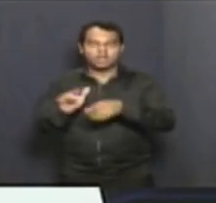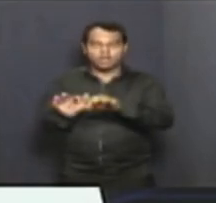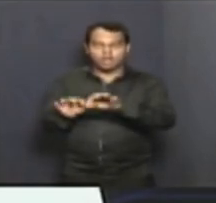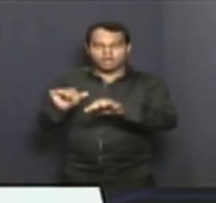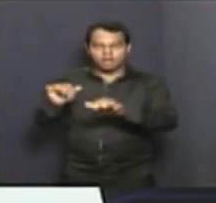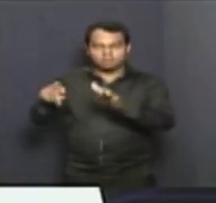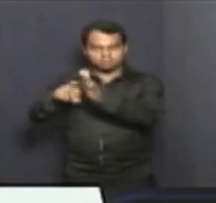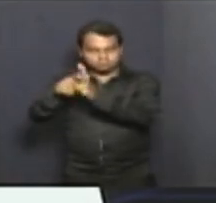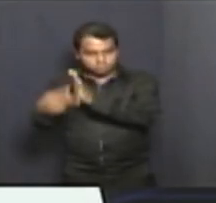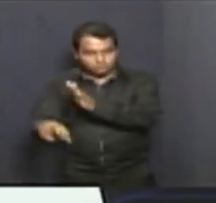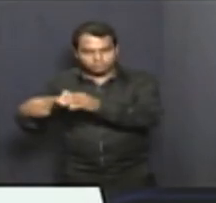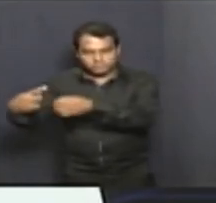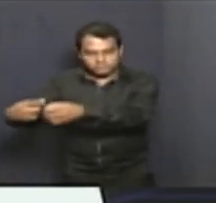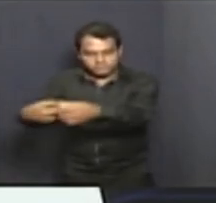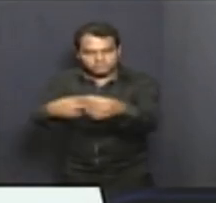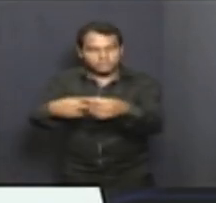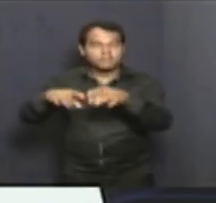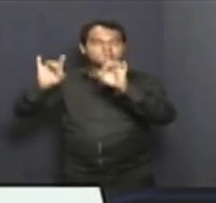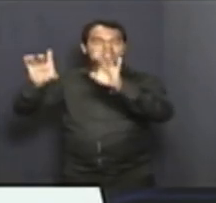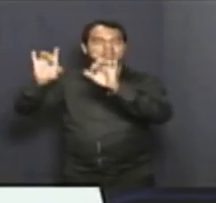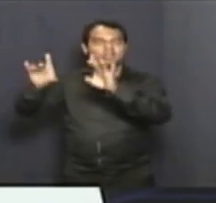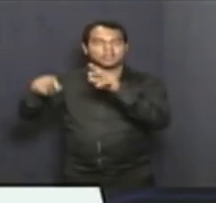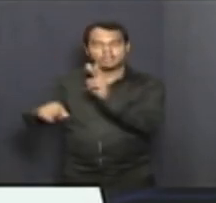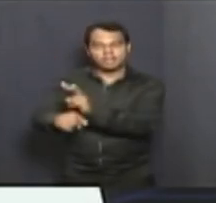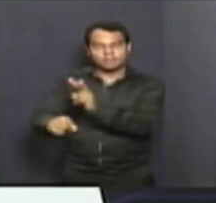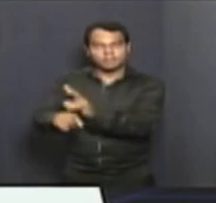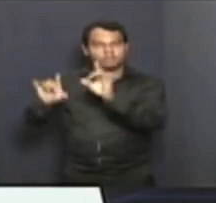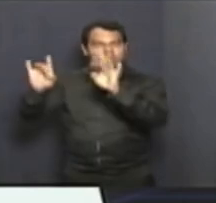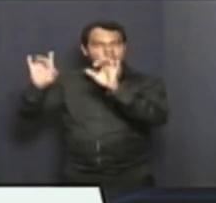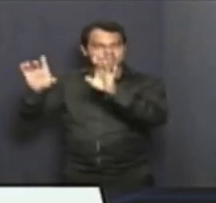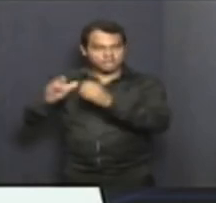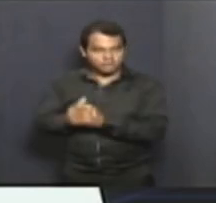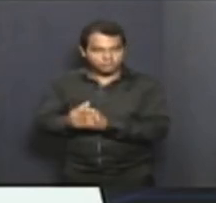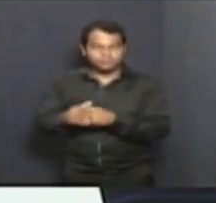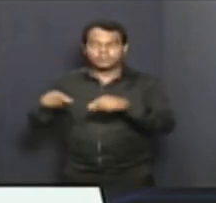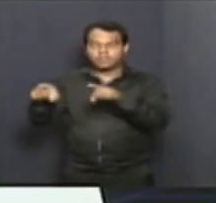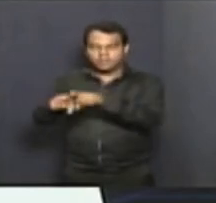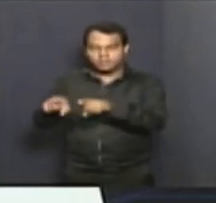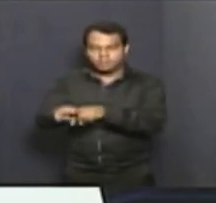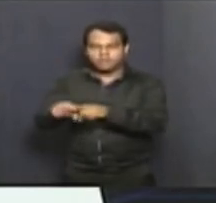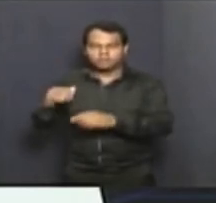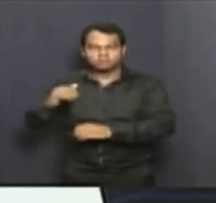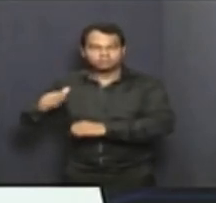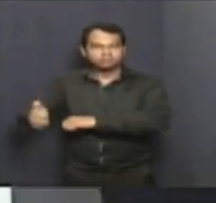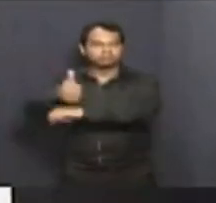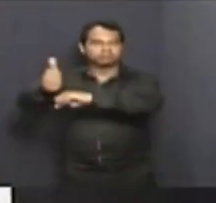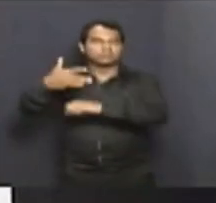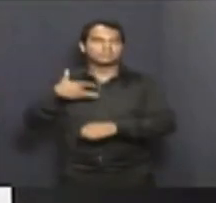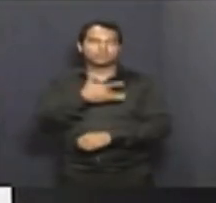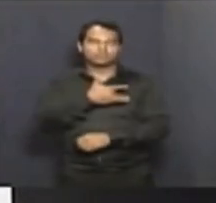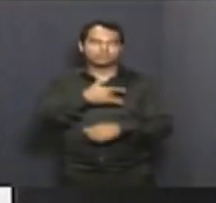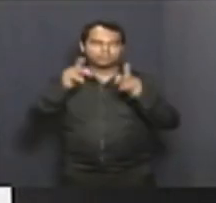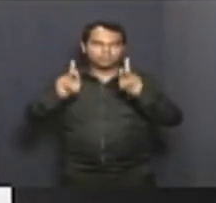especial especialidades ea resolutividade em saúde pública